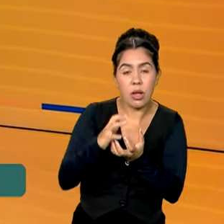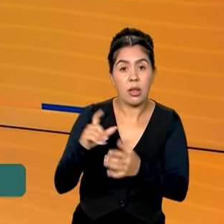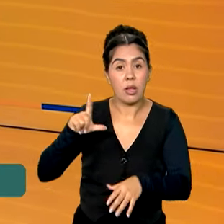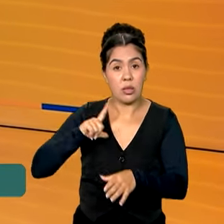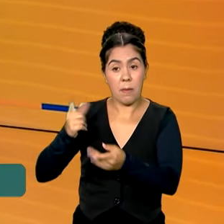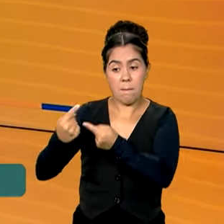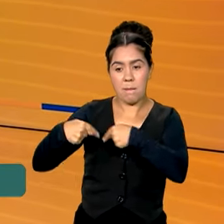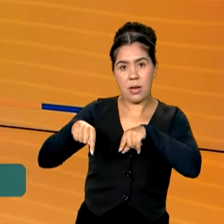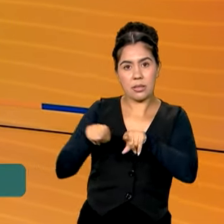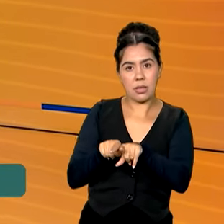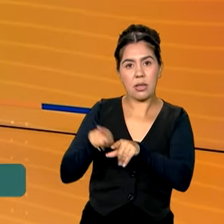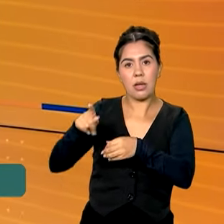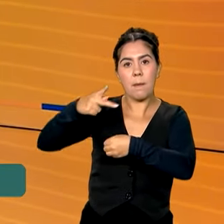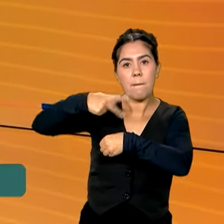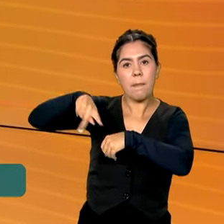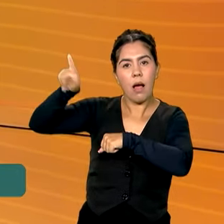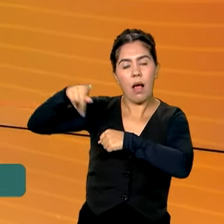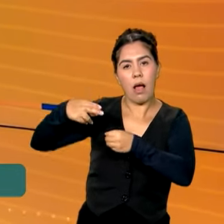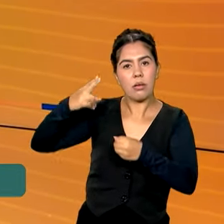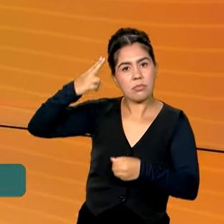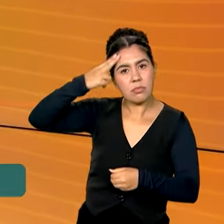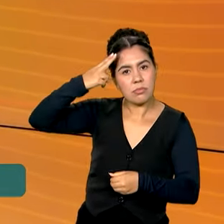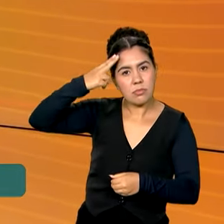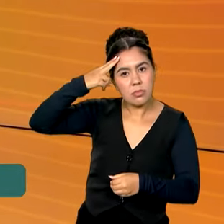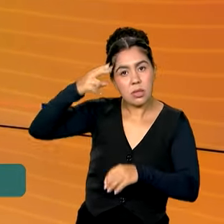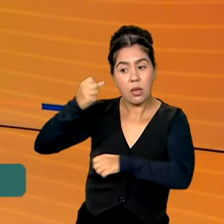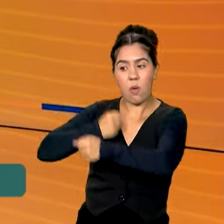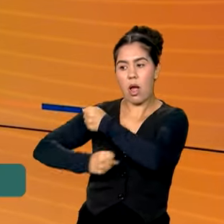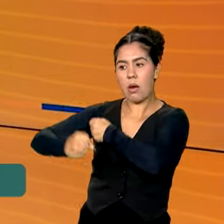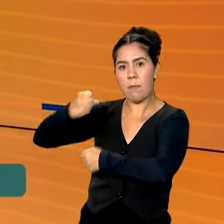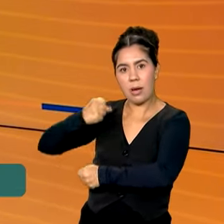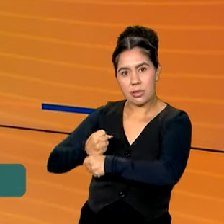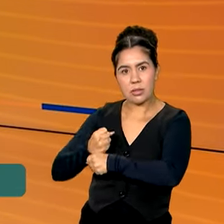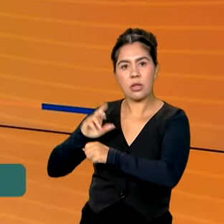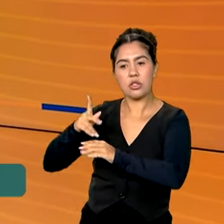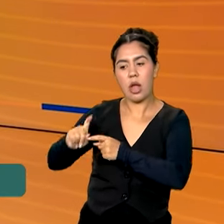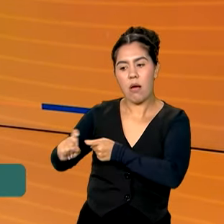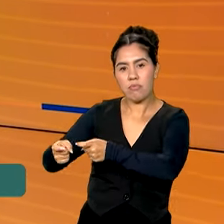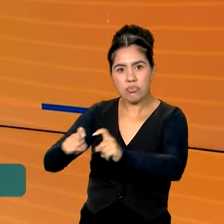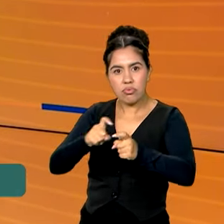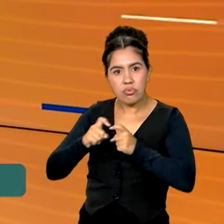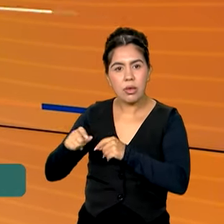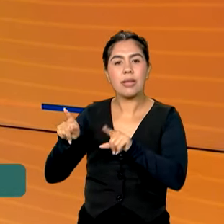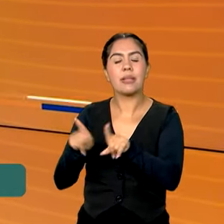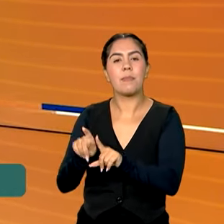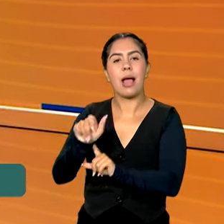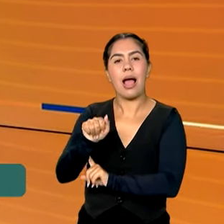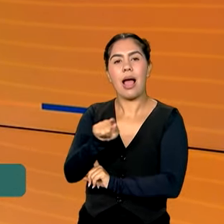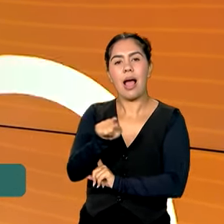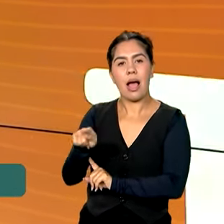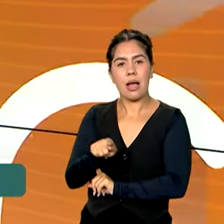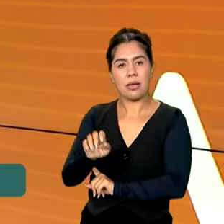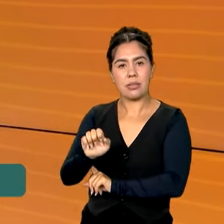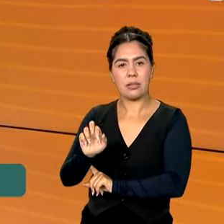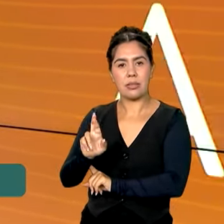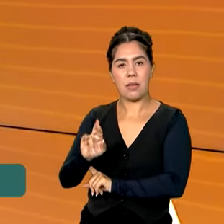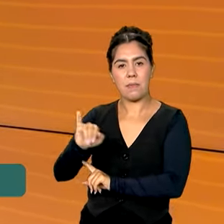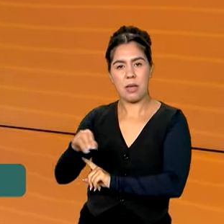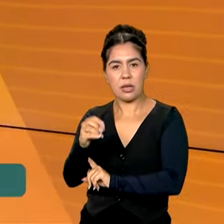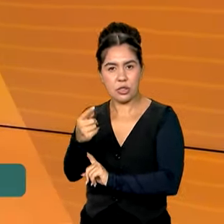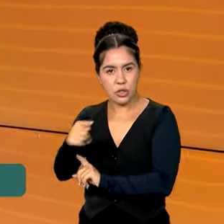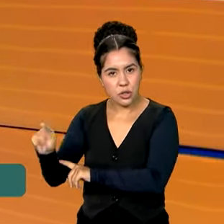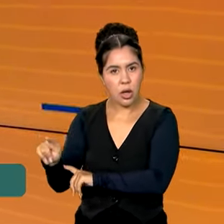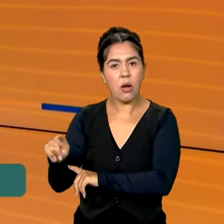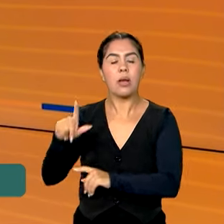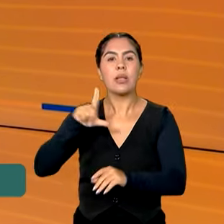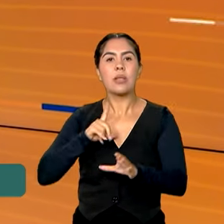Árabes Unidos, que hospedaram a Cúpula do Clima no ano passado, e do Azerbaijão, que recebe a COP26 neste ano,